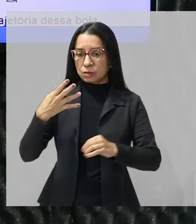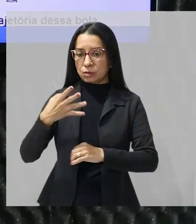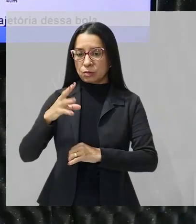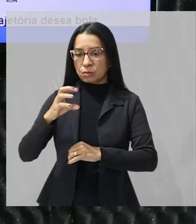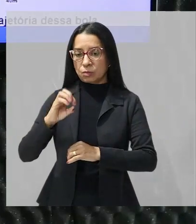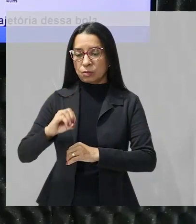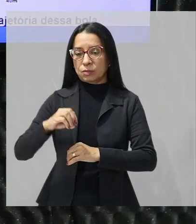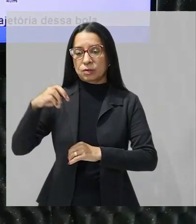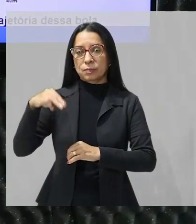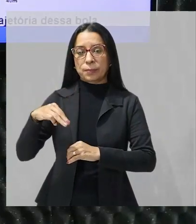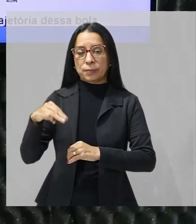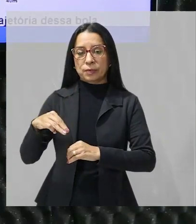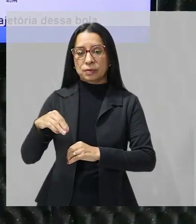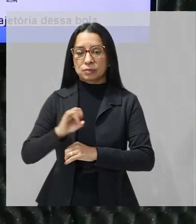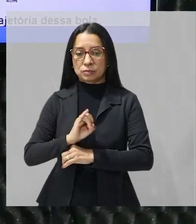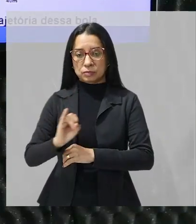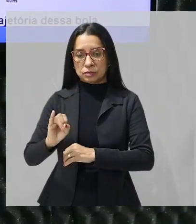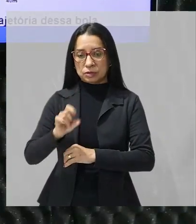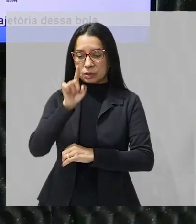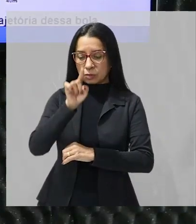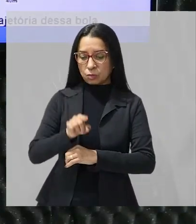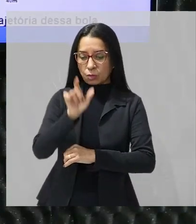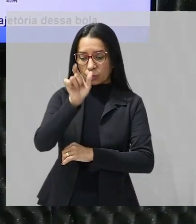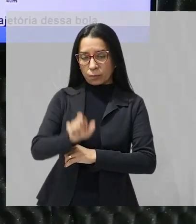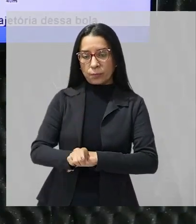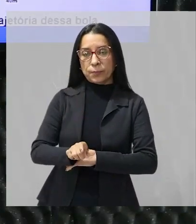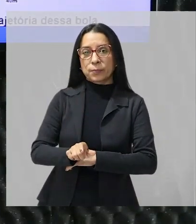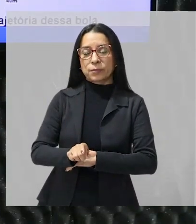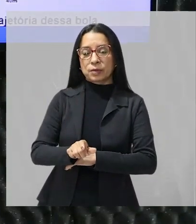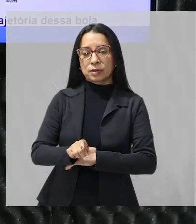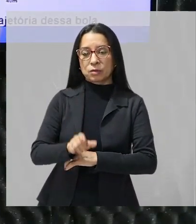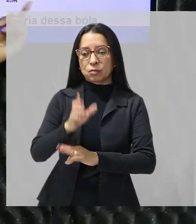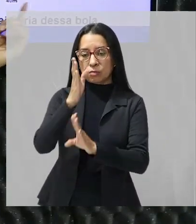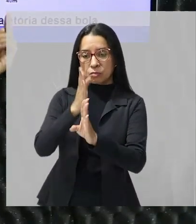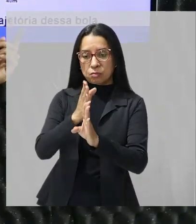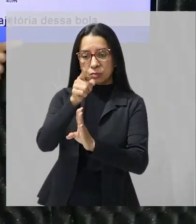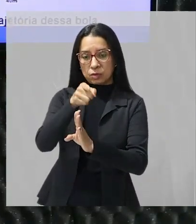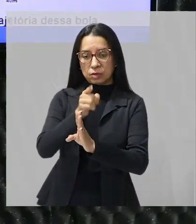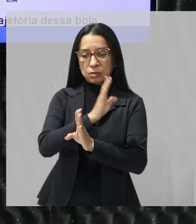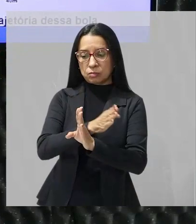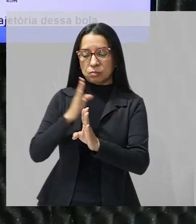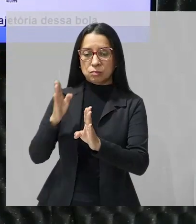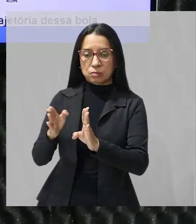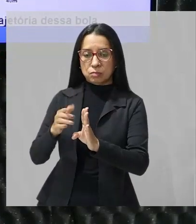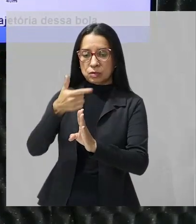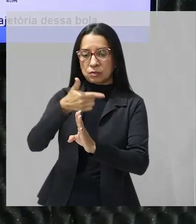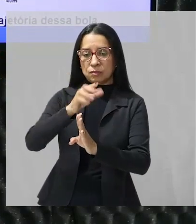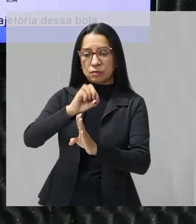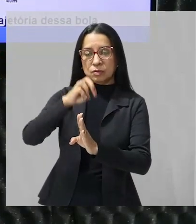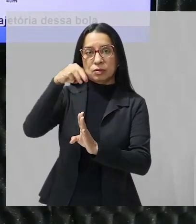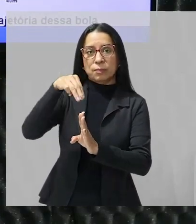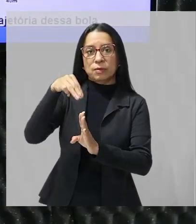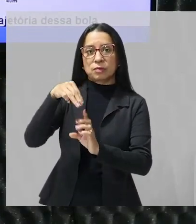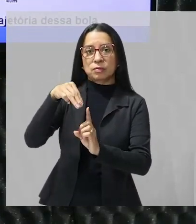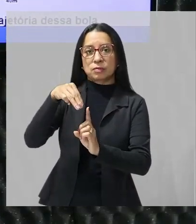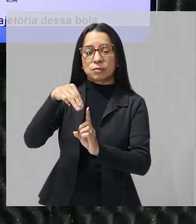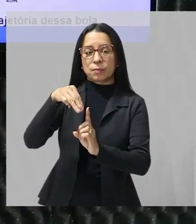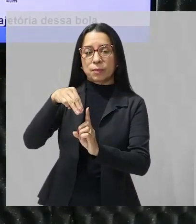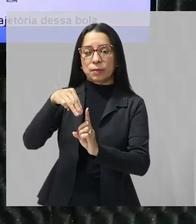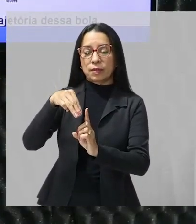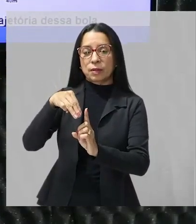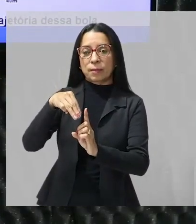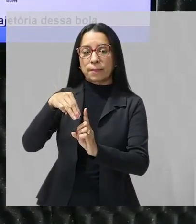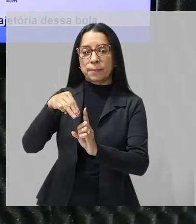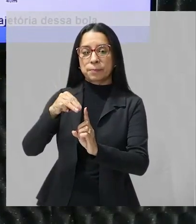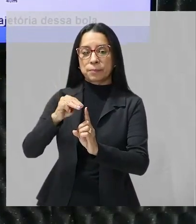40 metros. Se esse aqui está no meio, portanto, ele está a 20 metros de cada um. E a bola, quando passou por cima